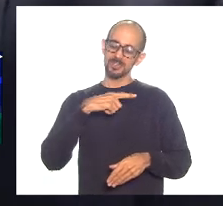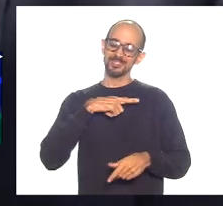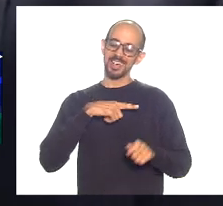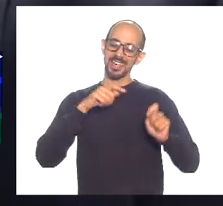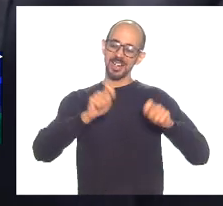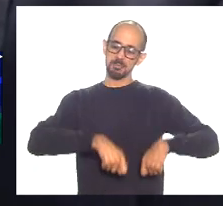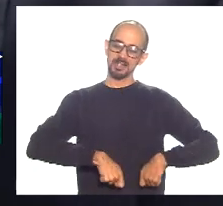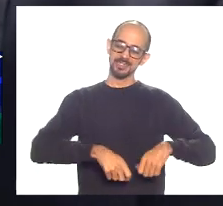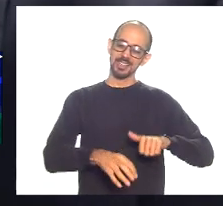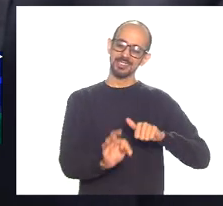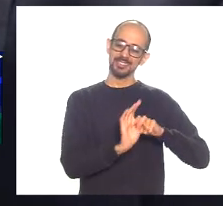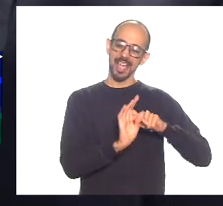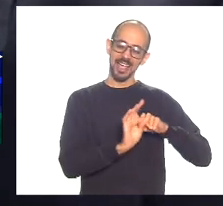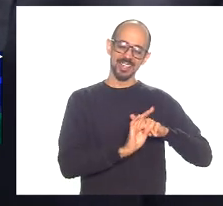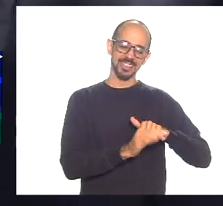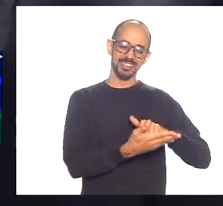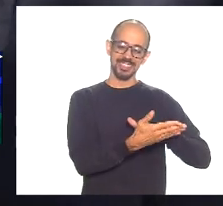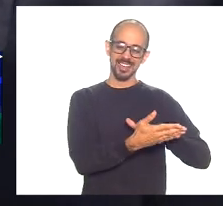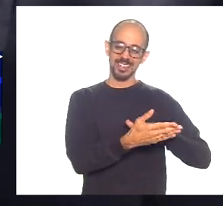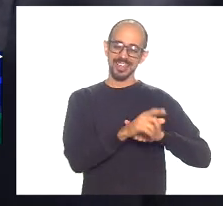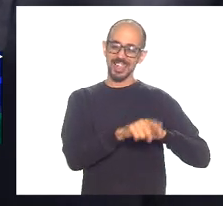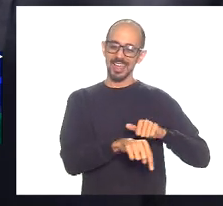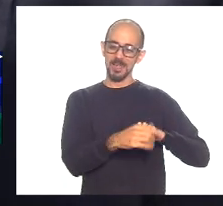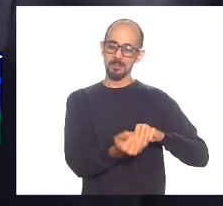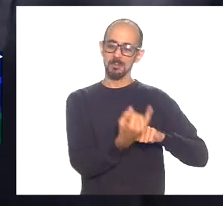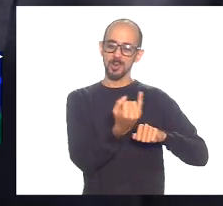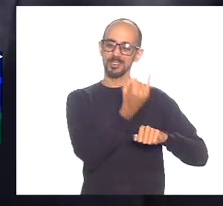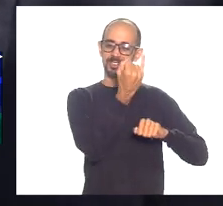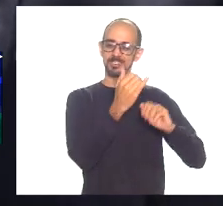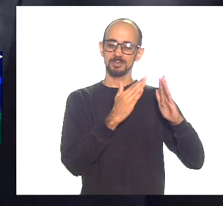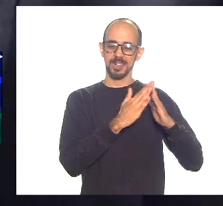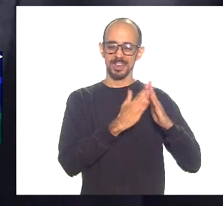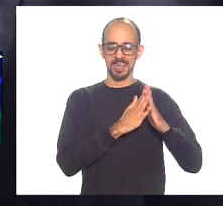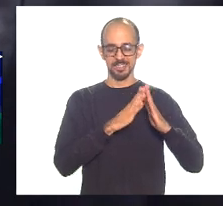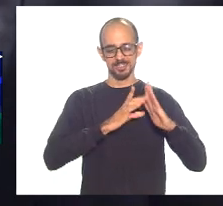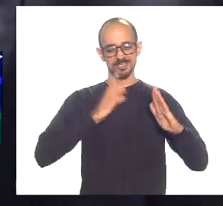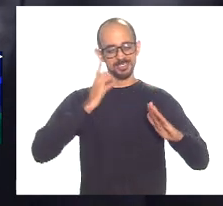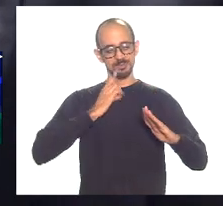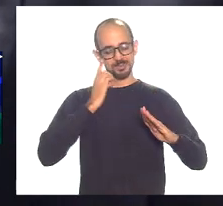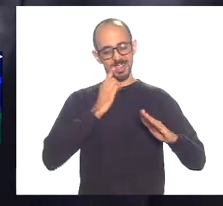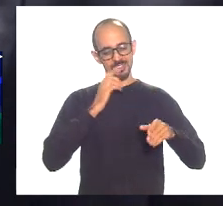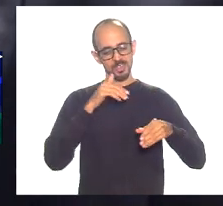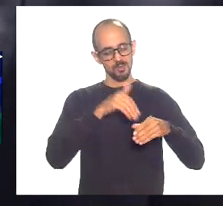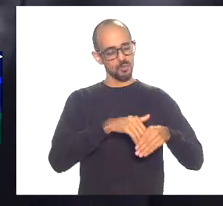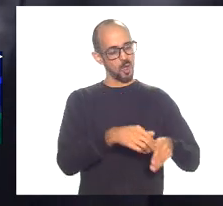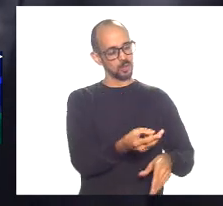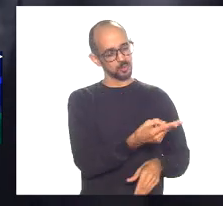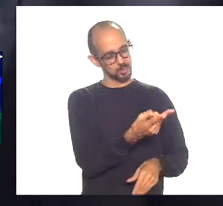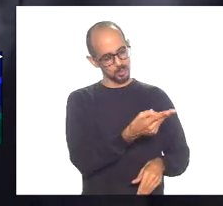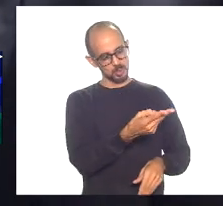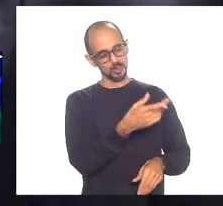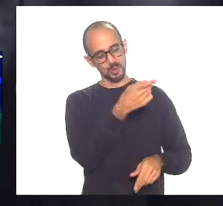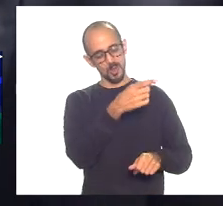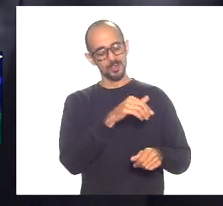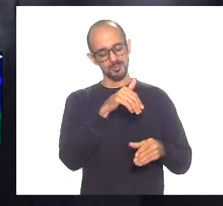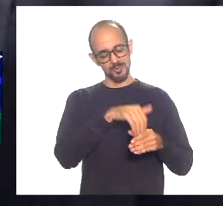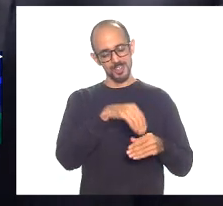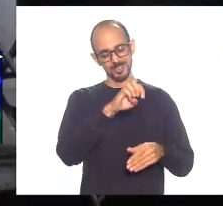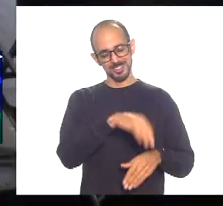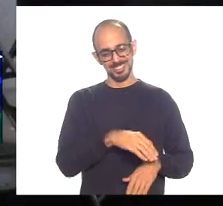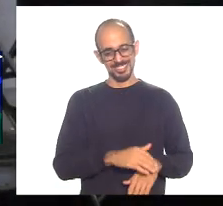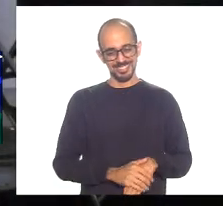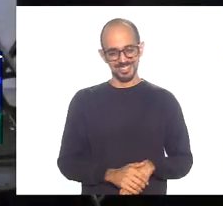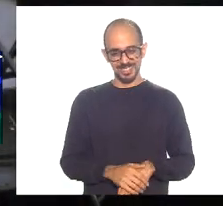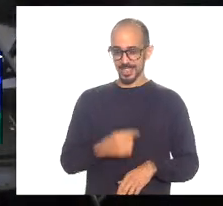um parceiro muito relevante aqui na Assembleia Legislativa tô com muito orgulho boto na Dupla Joel e Rodrigo parcelar